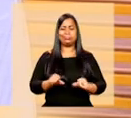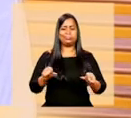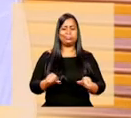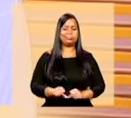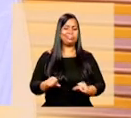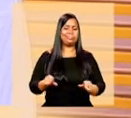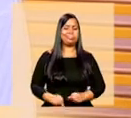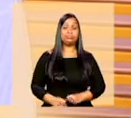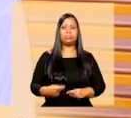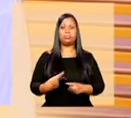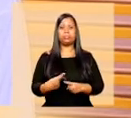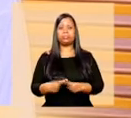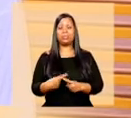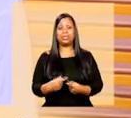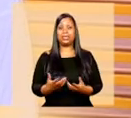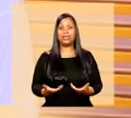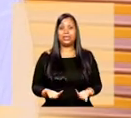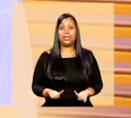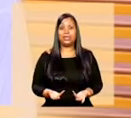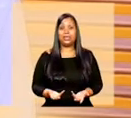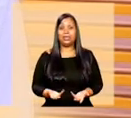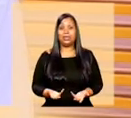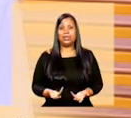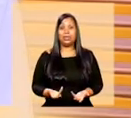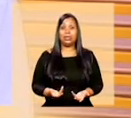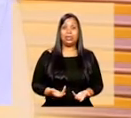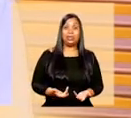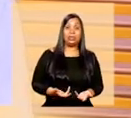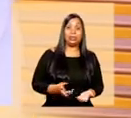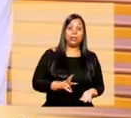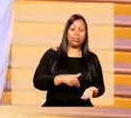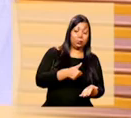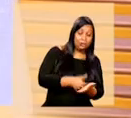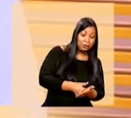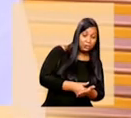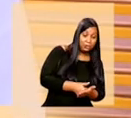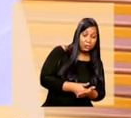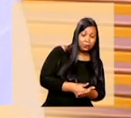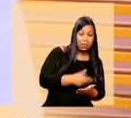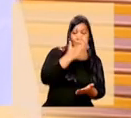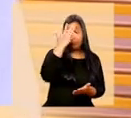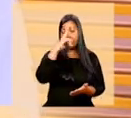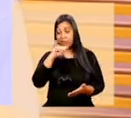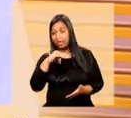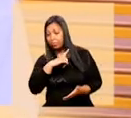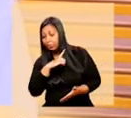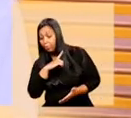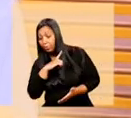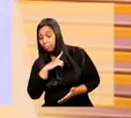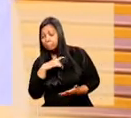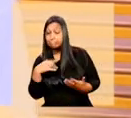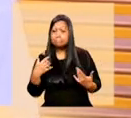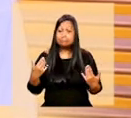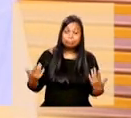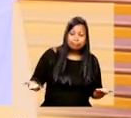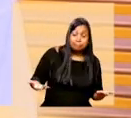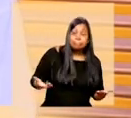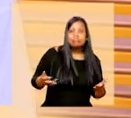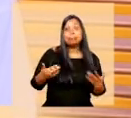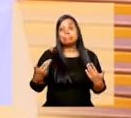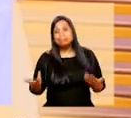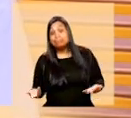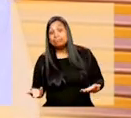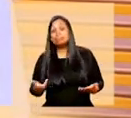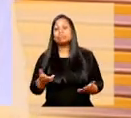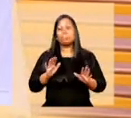ruim. Porque você deita um dia pensando que amanhã vai ter um órgão. E eu sabia que não era um